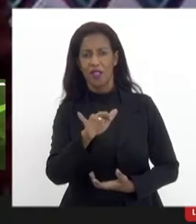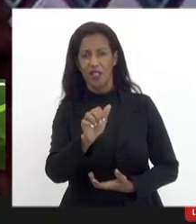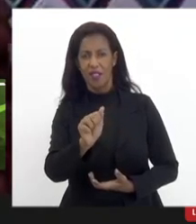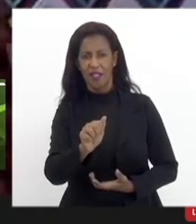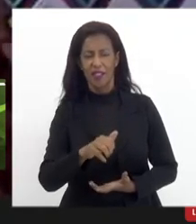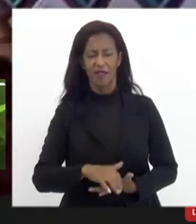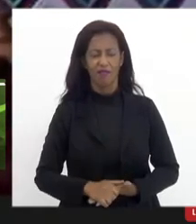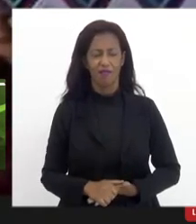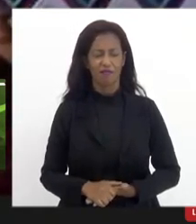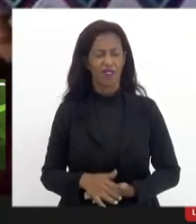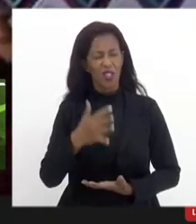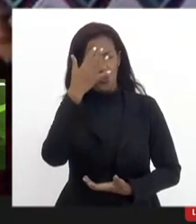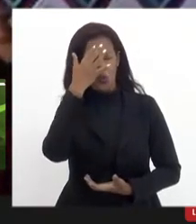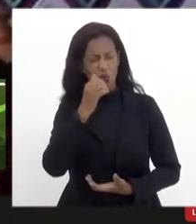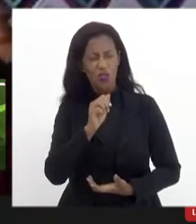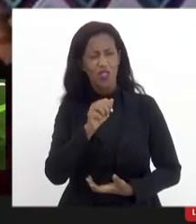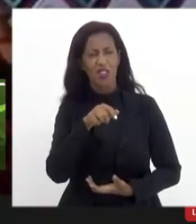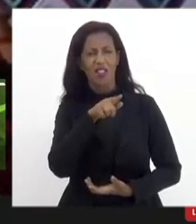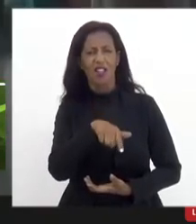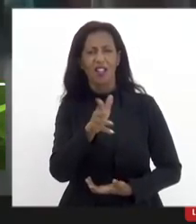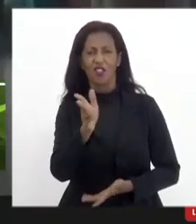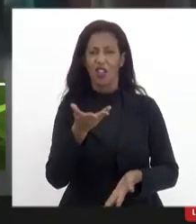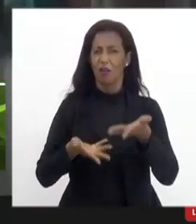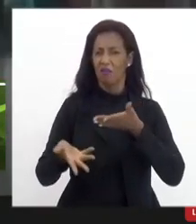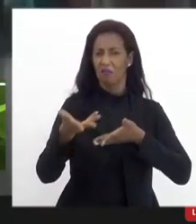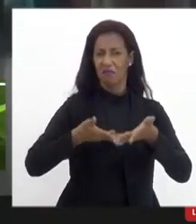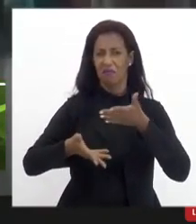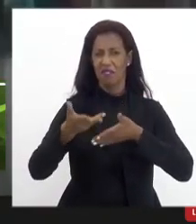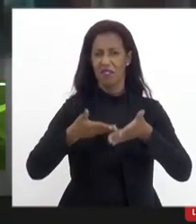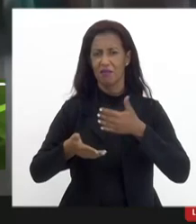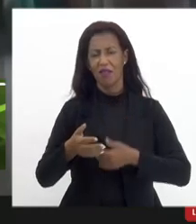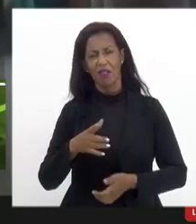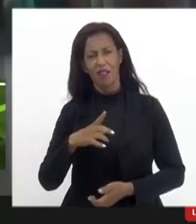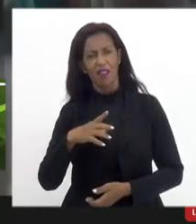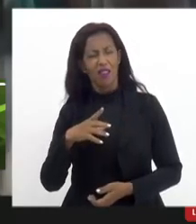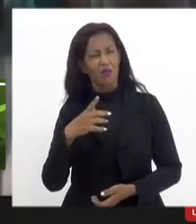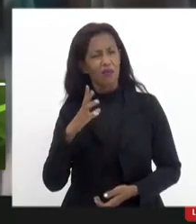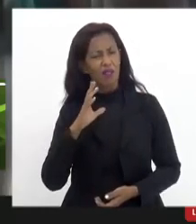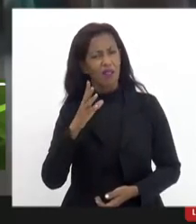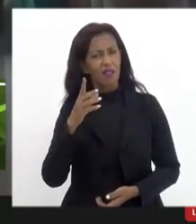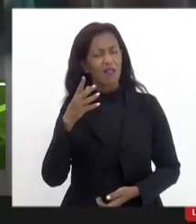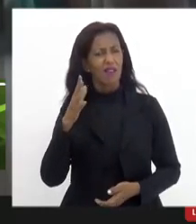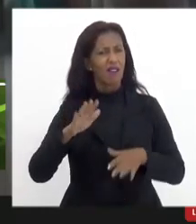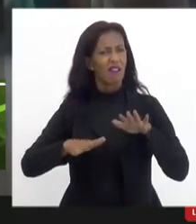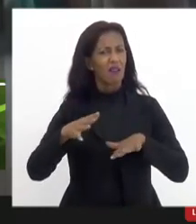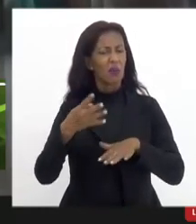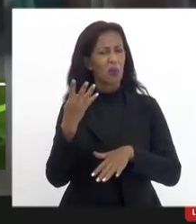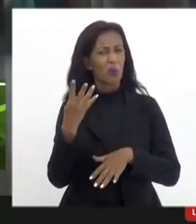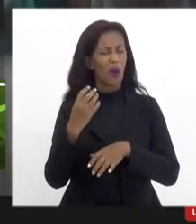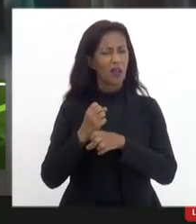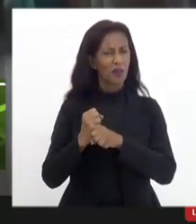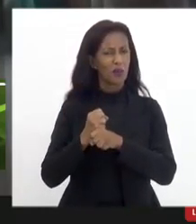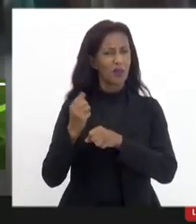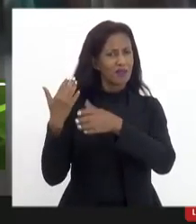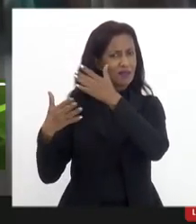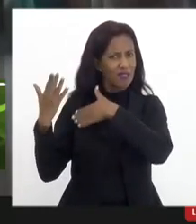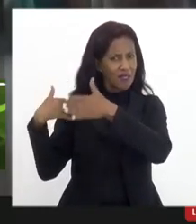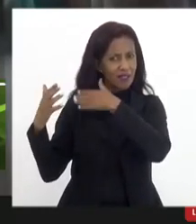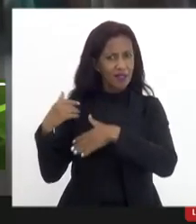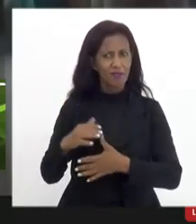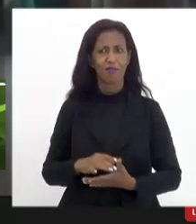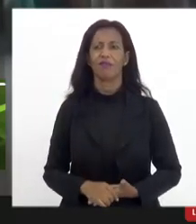Dione, eu não sei se ela já participava, mas eu tenho a impressão que talvez uns 4 anos atrás